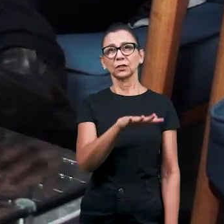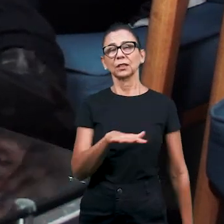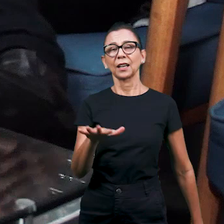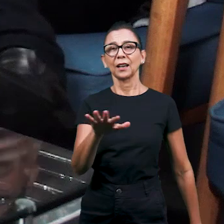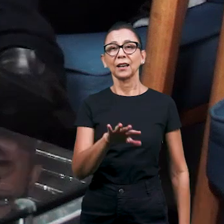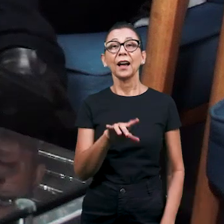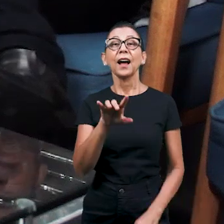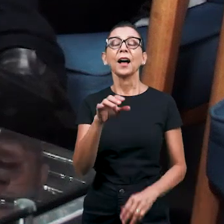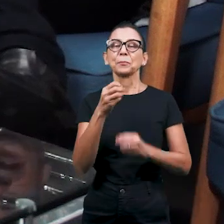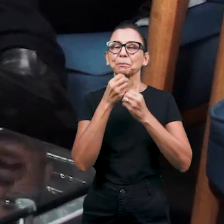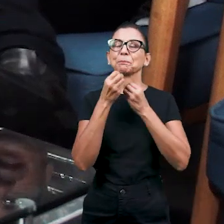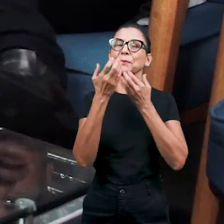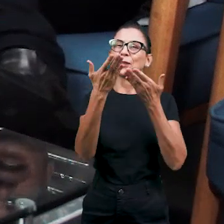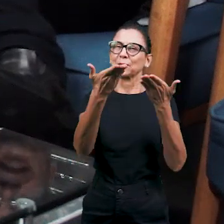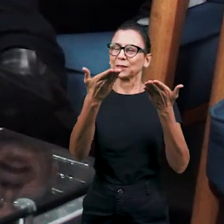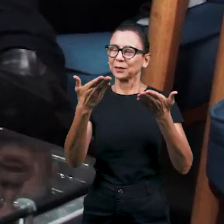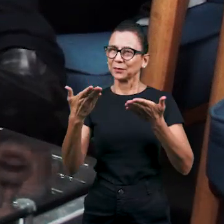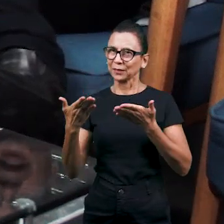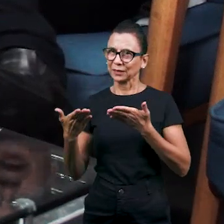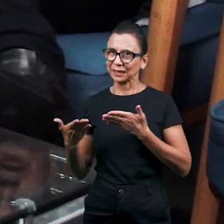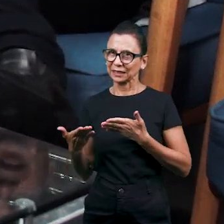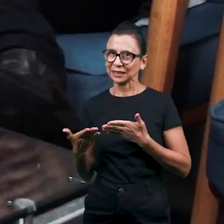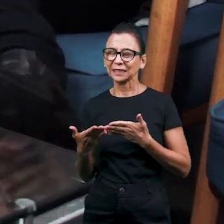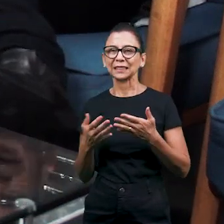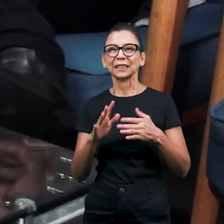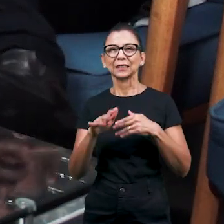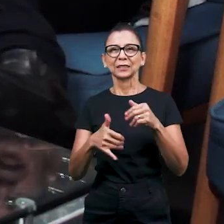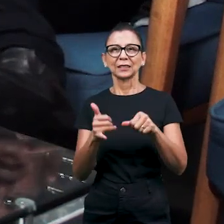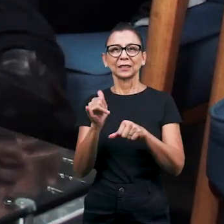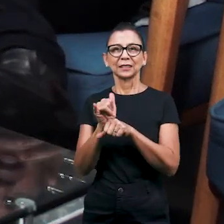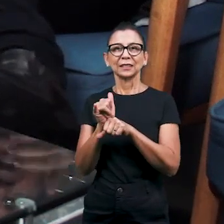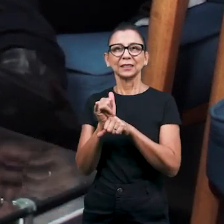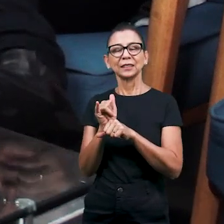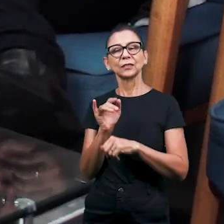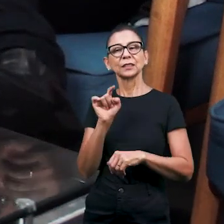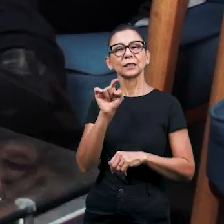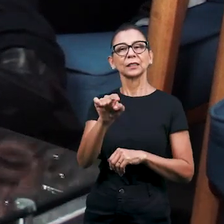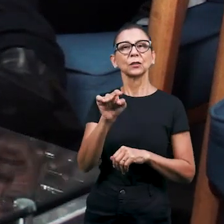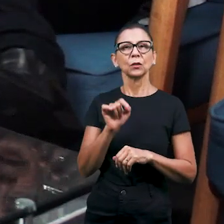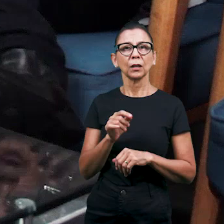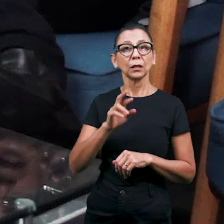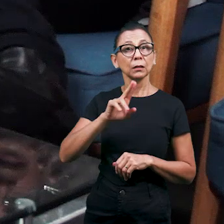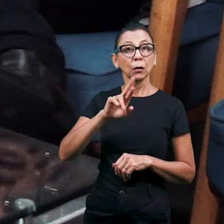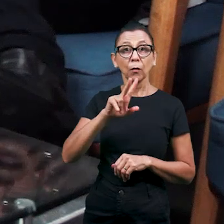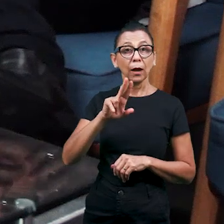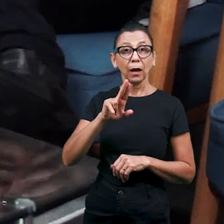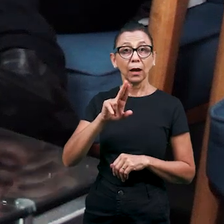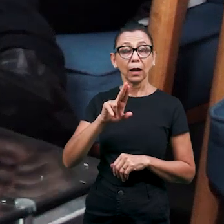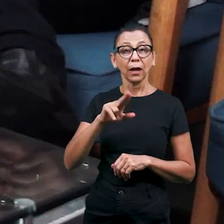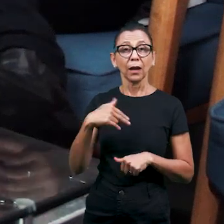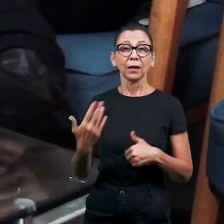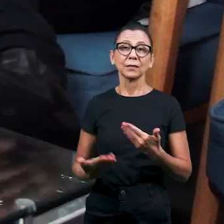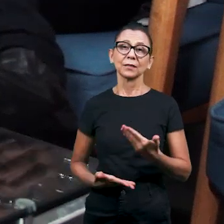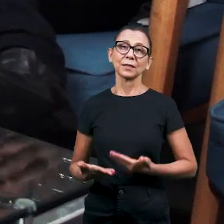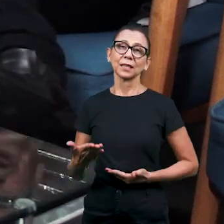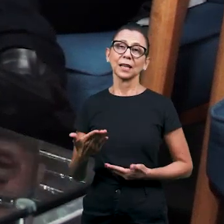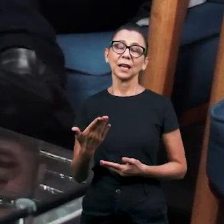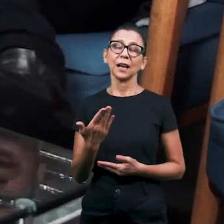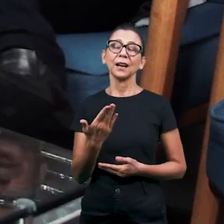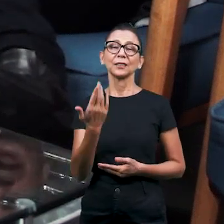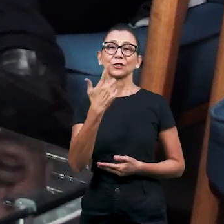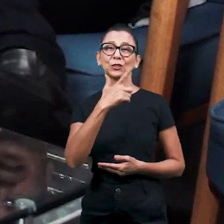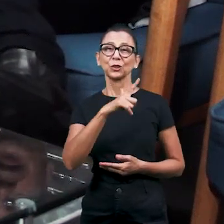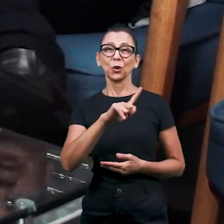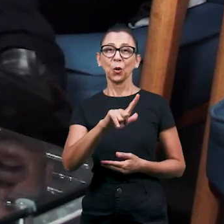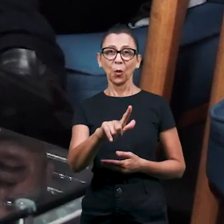as boas-vindas a você que está acessando o canal, você que é membro da Igreja Cristã Maranata, você que não é membro ainda, você que pertence a uma